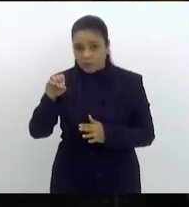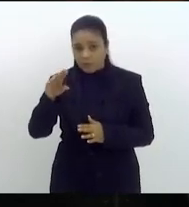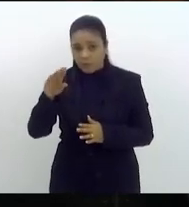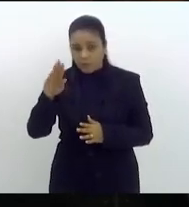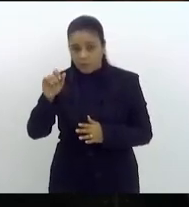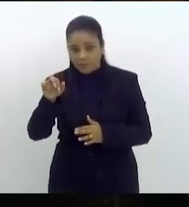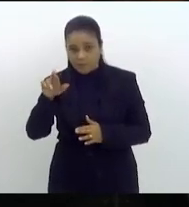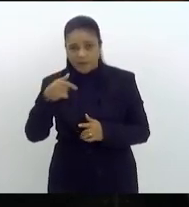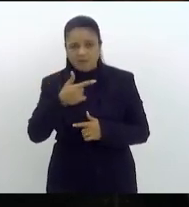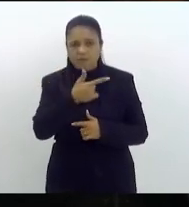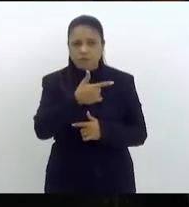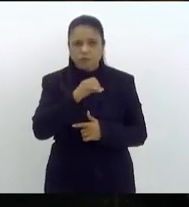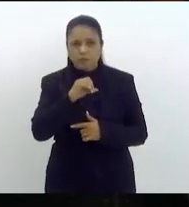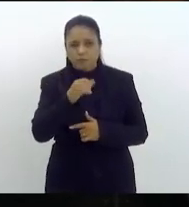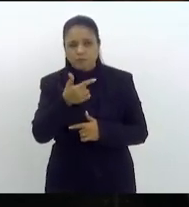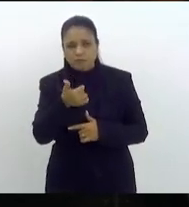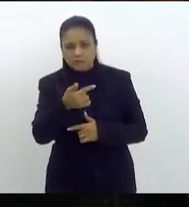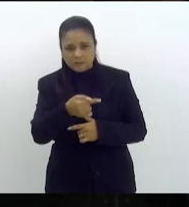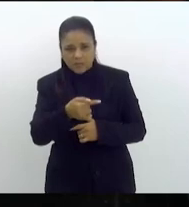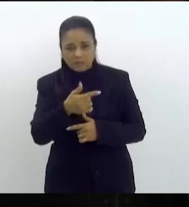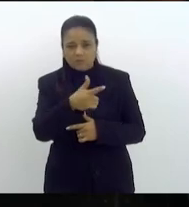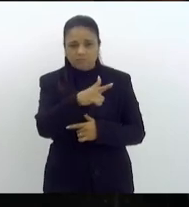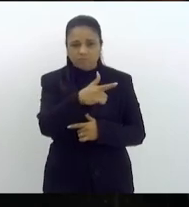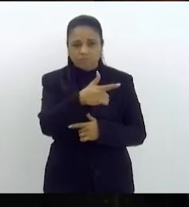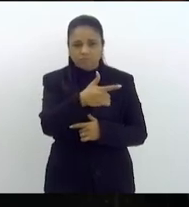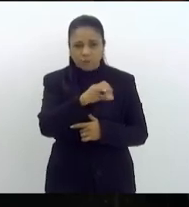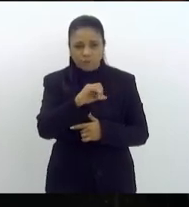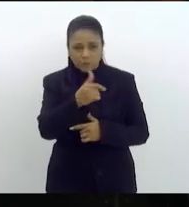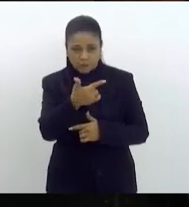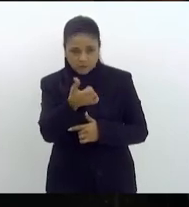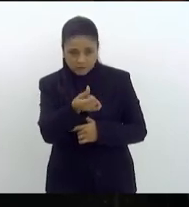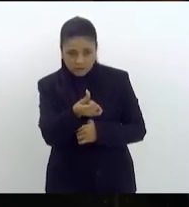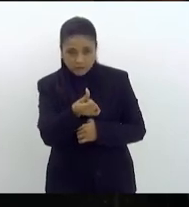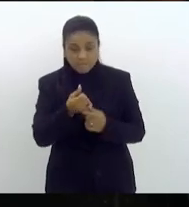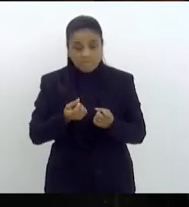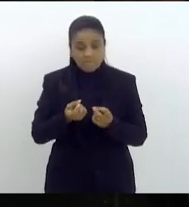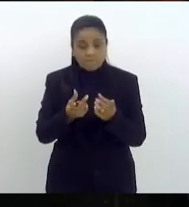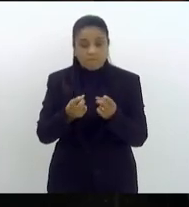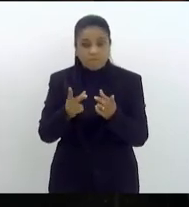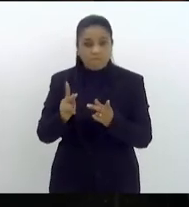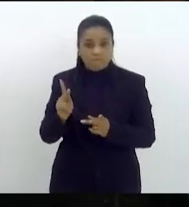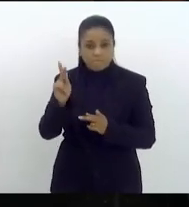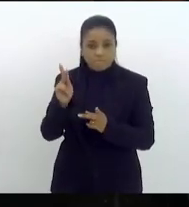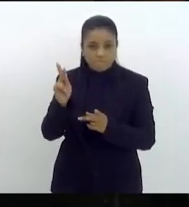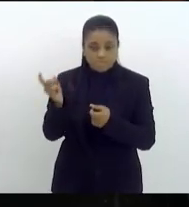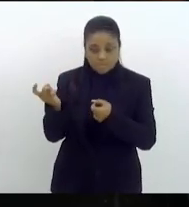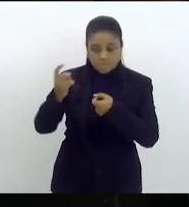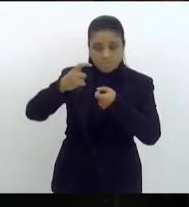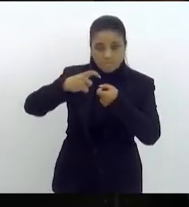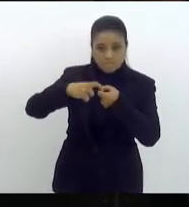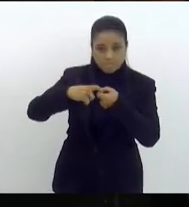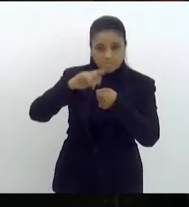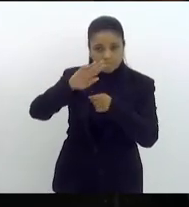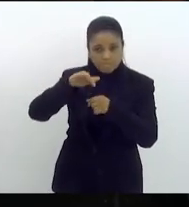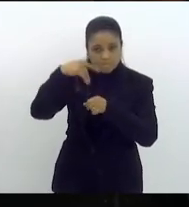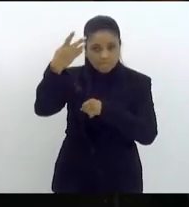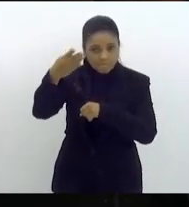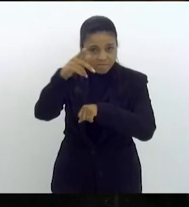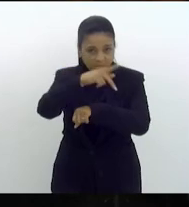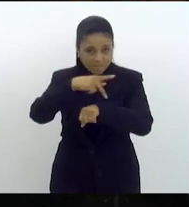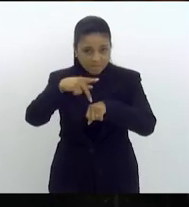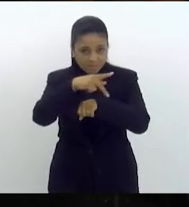descobrimos que vendia petróleo para suas coligadas no exterior